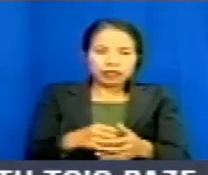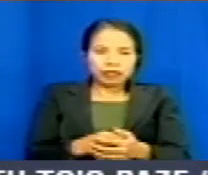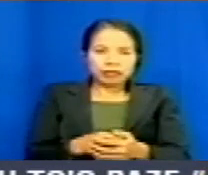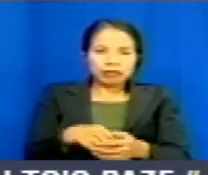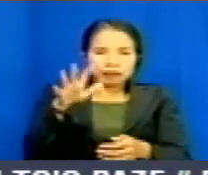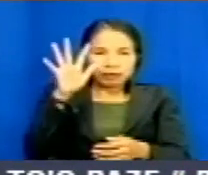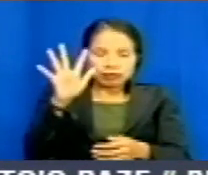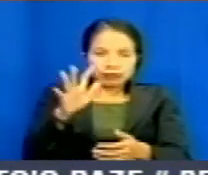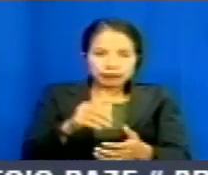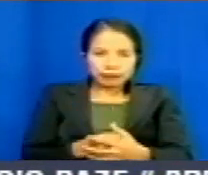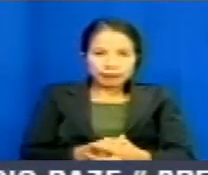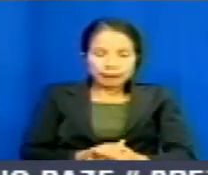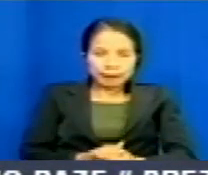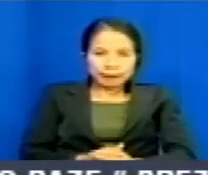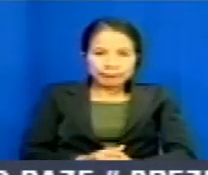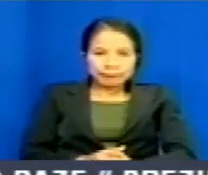de Lima.